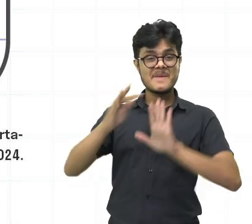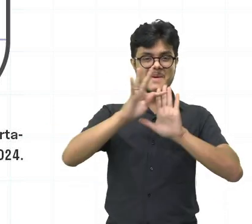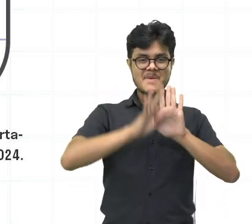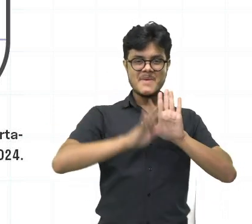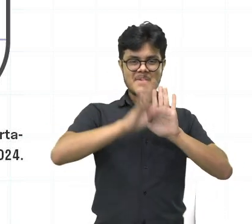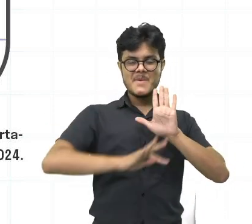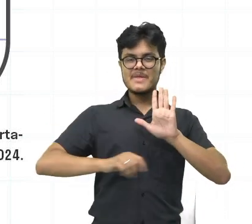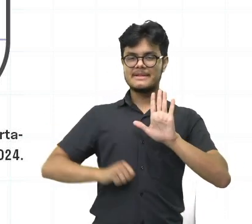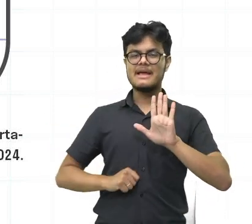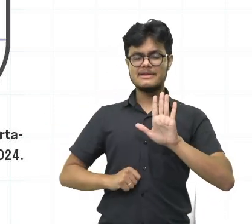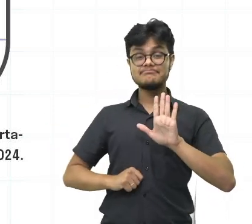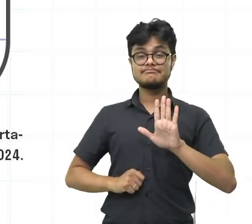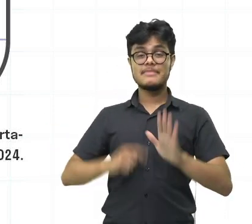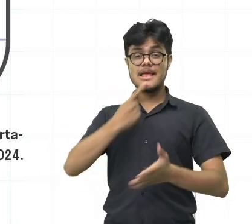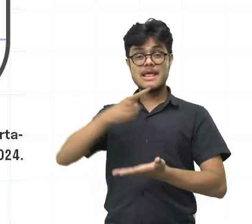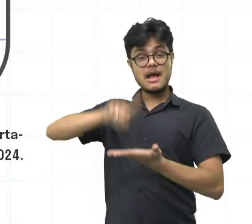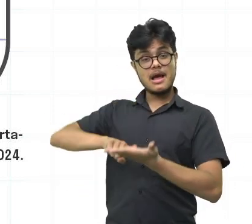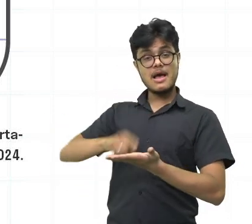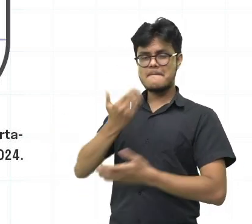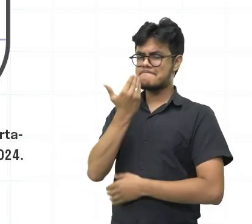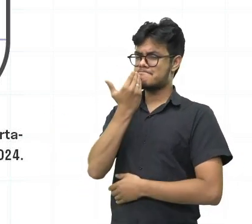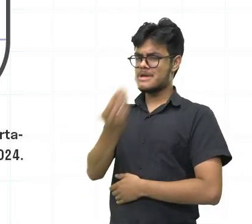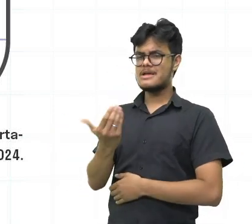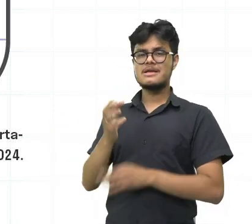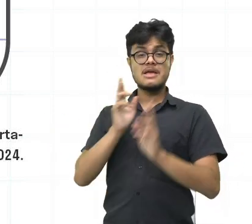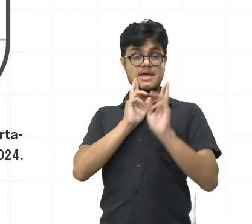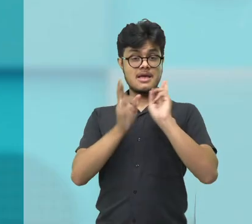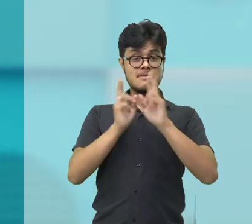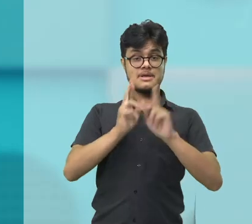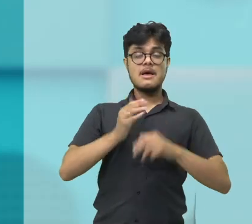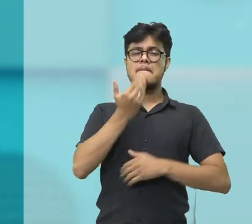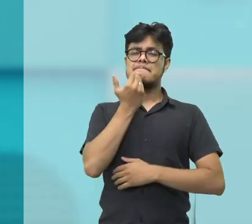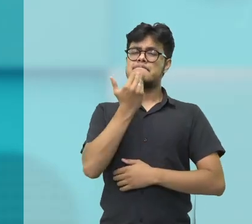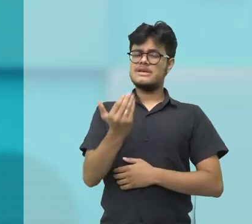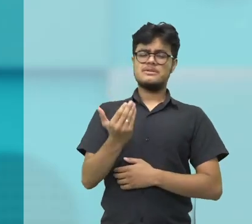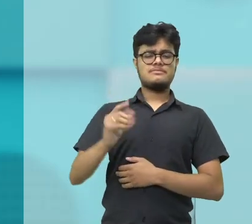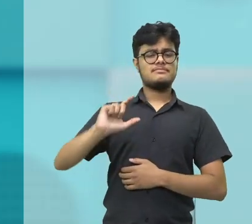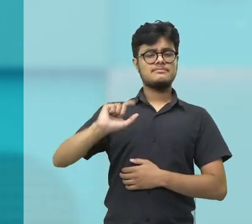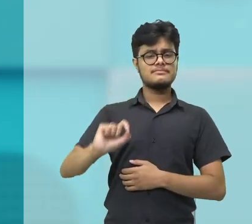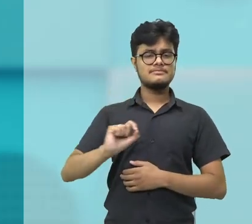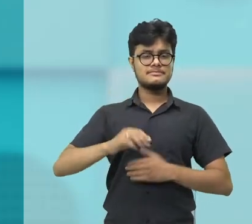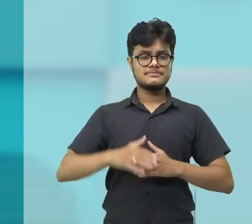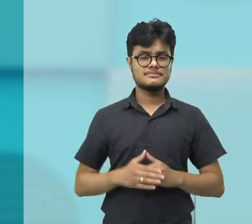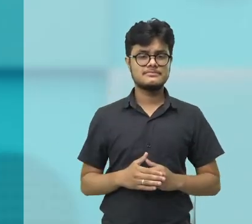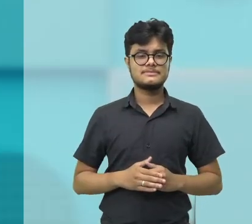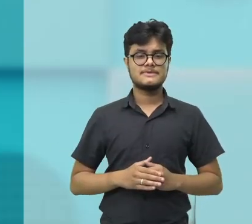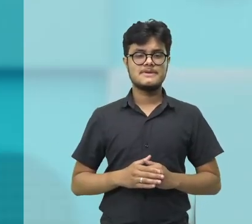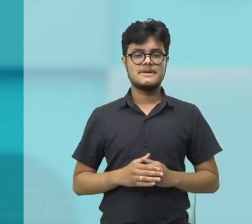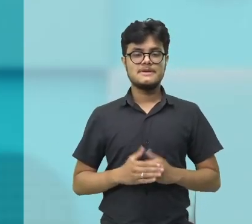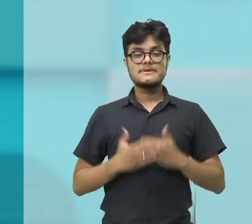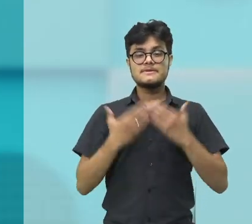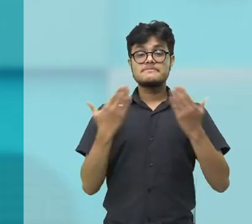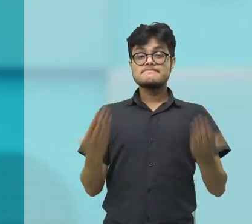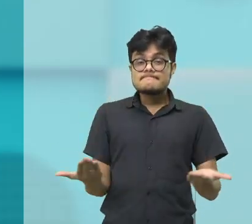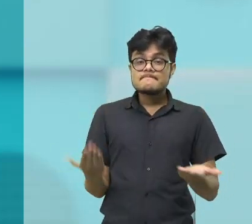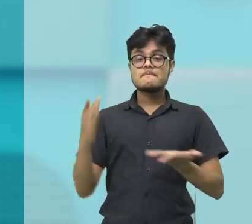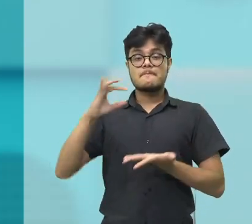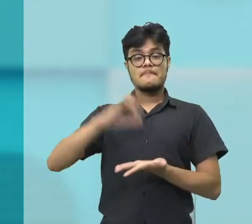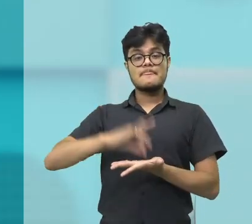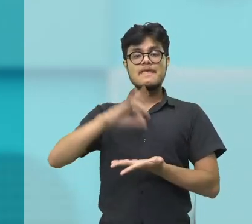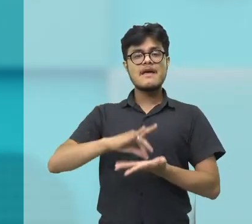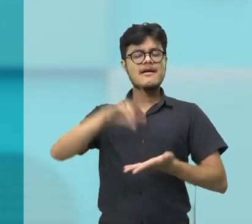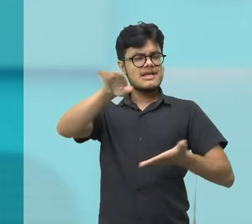só. Essa cartinha que a gente acabou de verificar, uma carta de reclamação, realmente